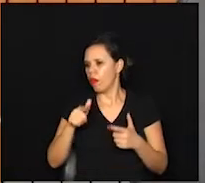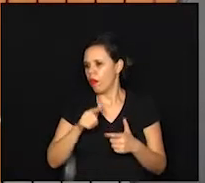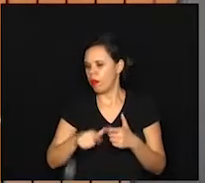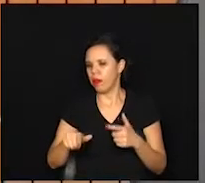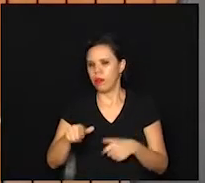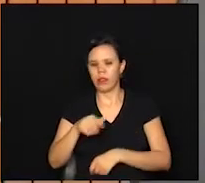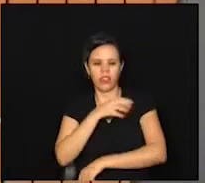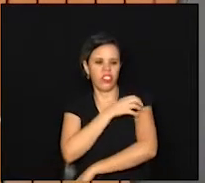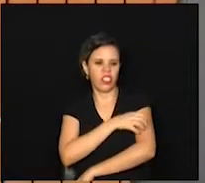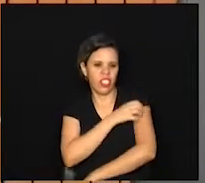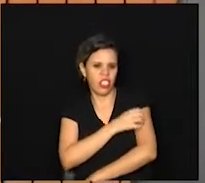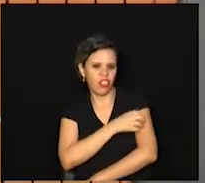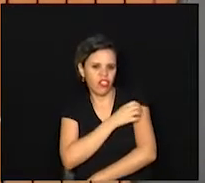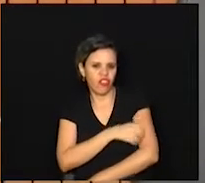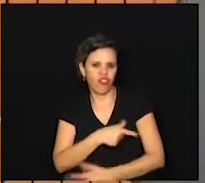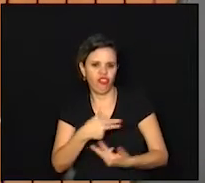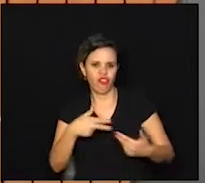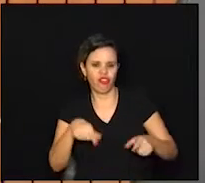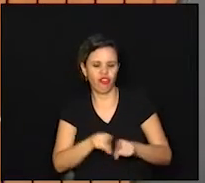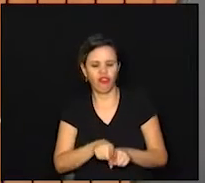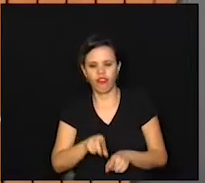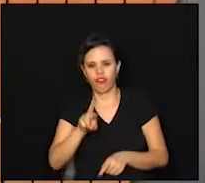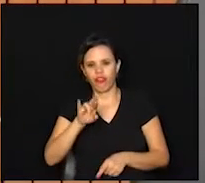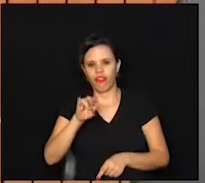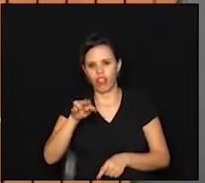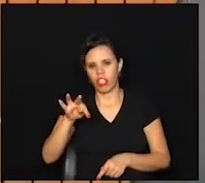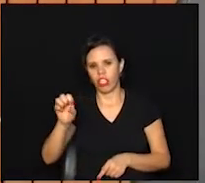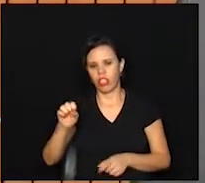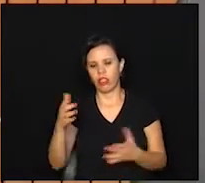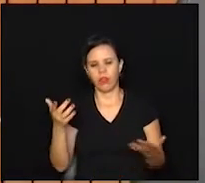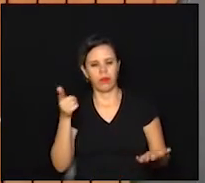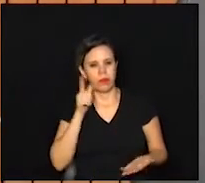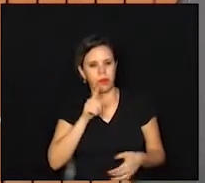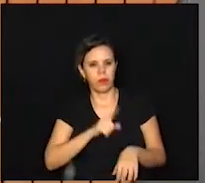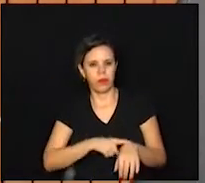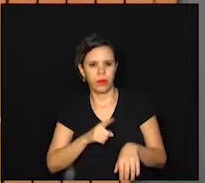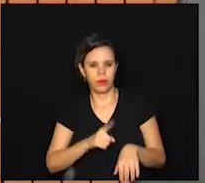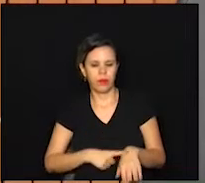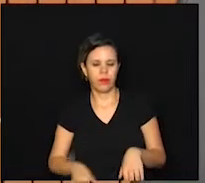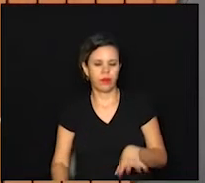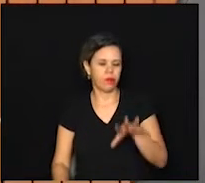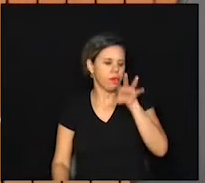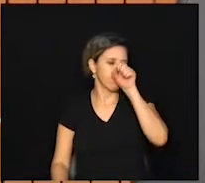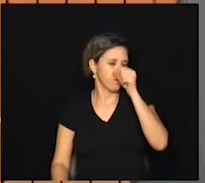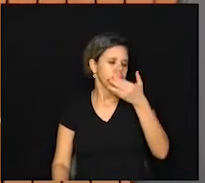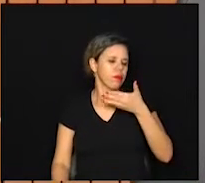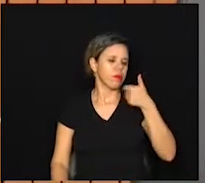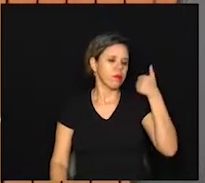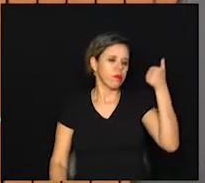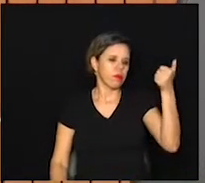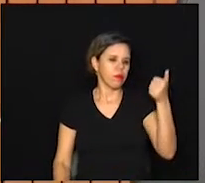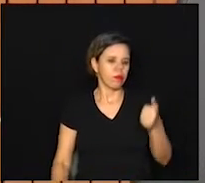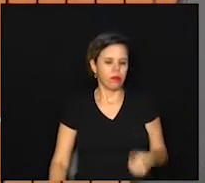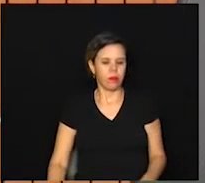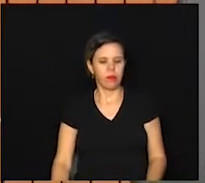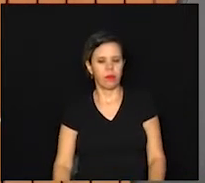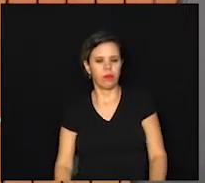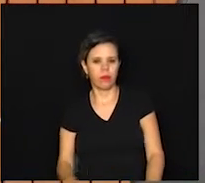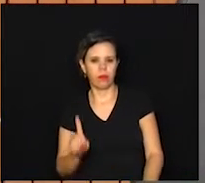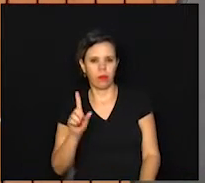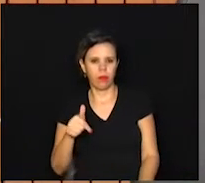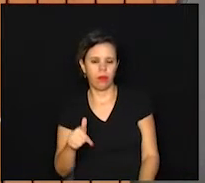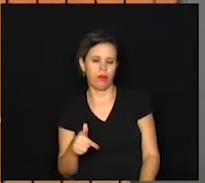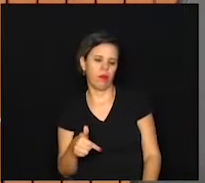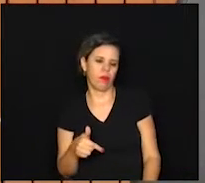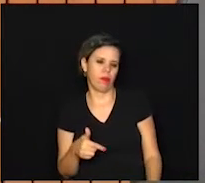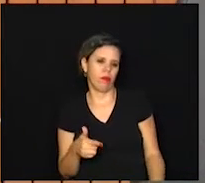sinusite, bronquite, rinite, conseguissem nesse momento também respirar melhor, que é inclusive um dos fatores de